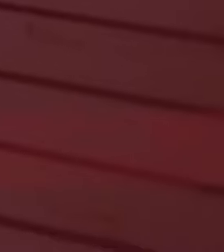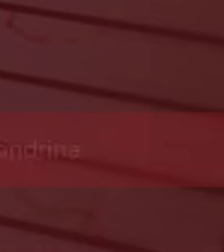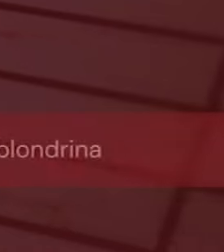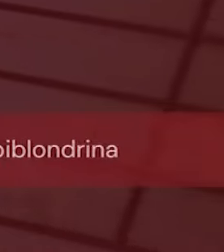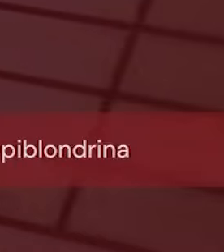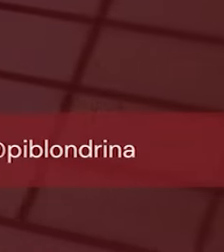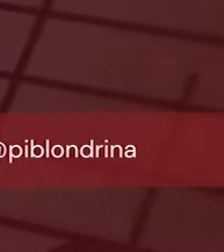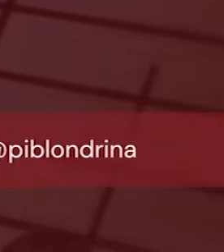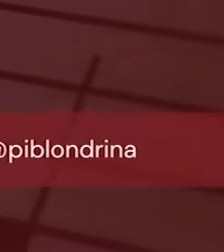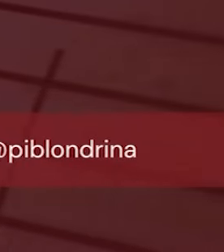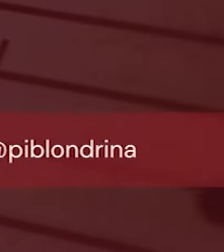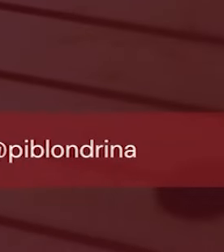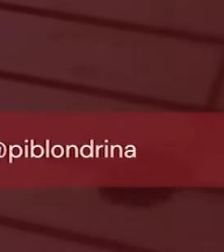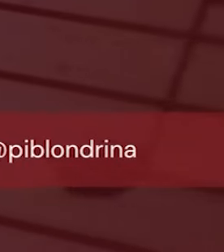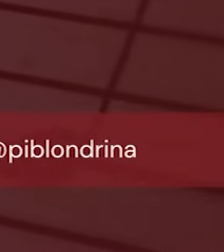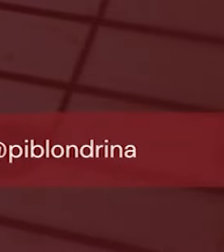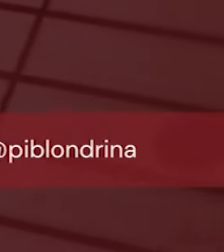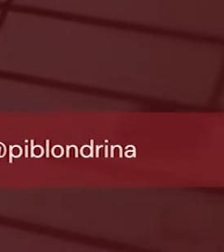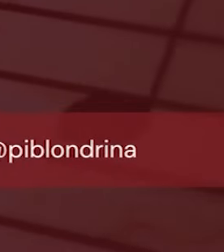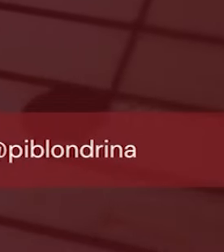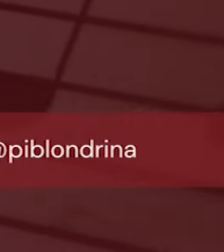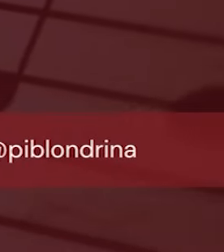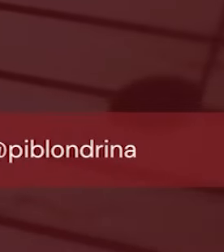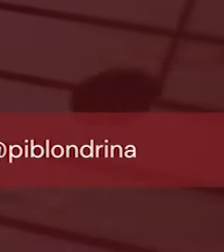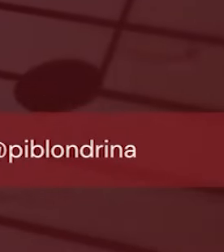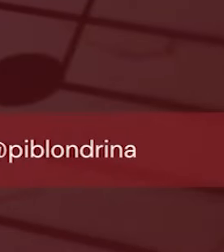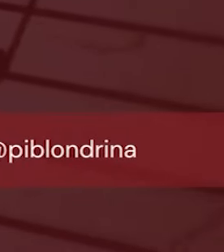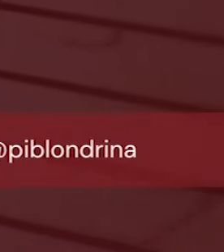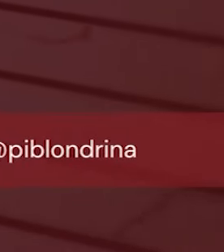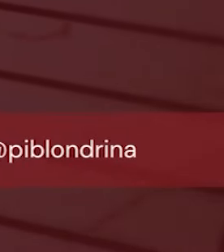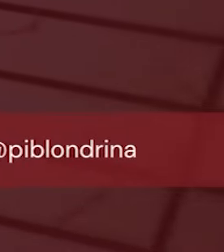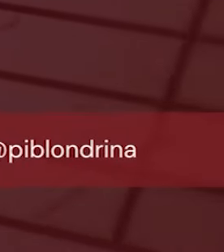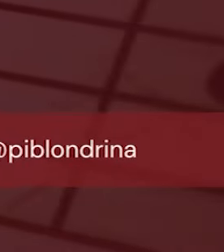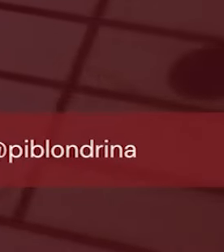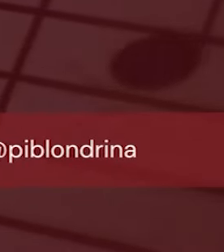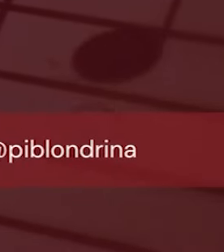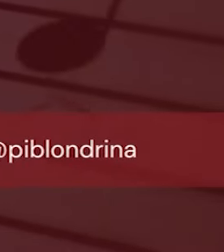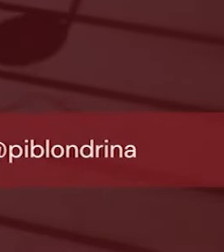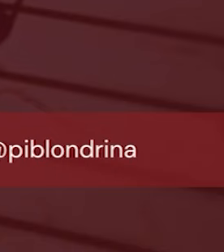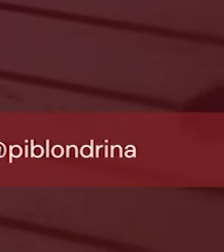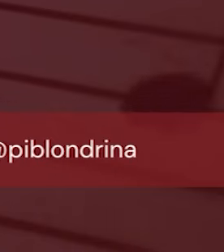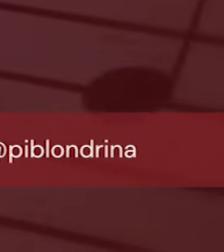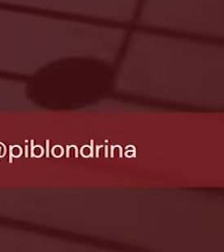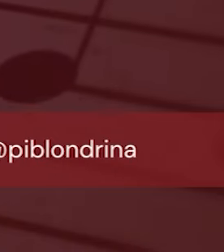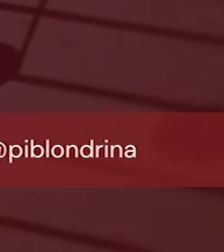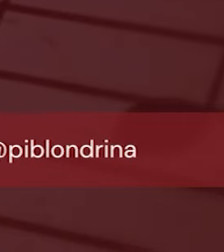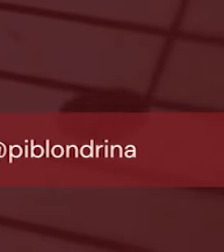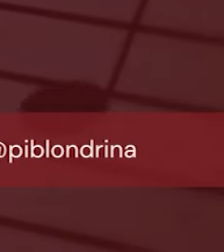sempre, amém.